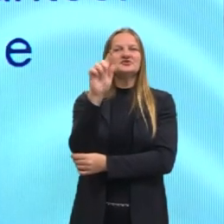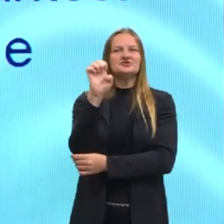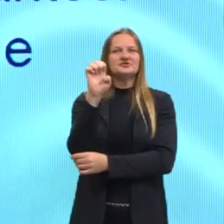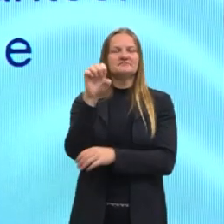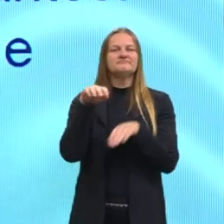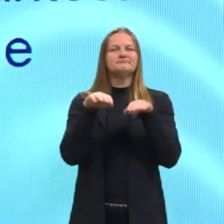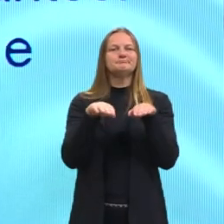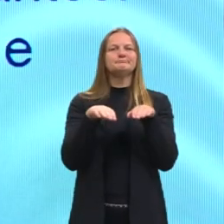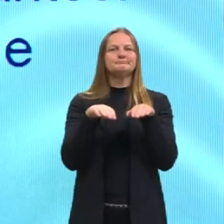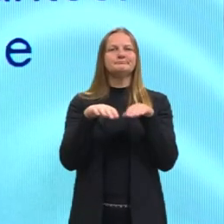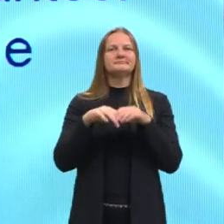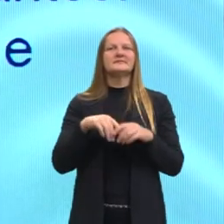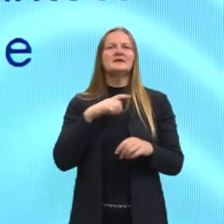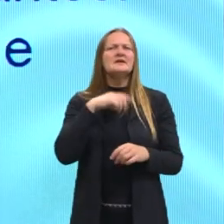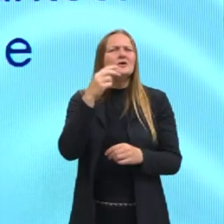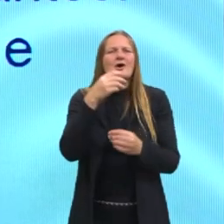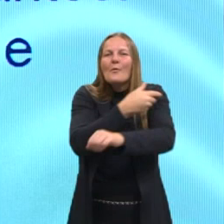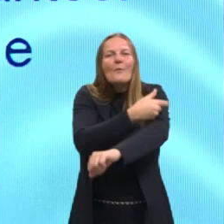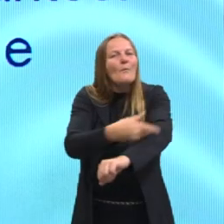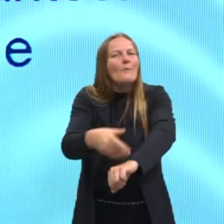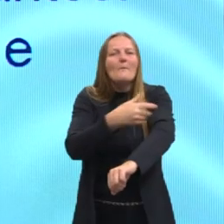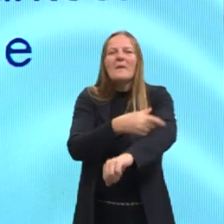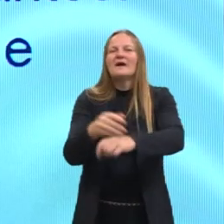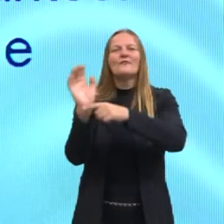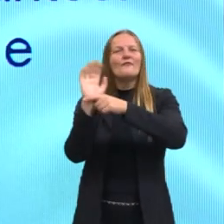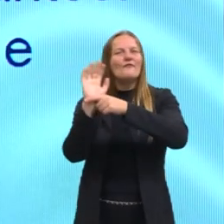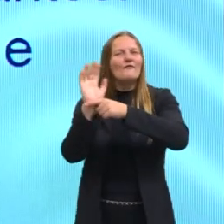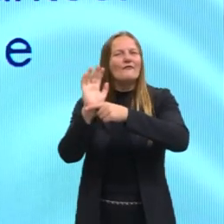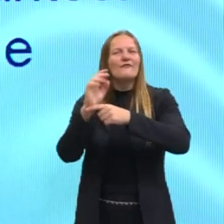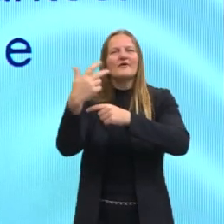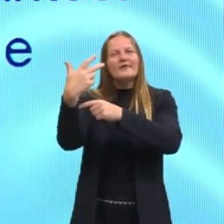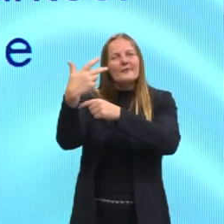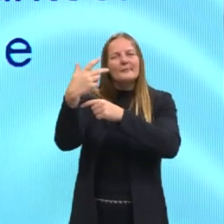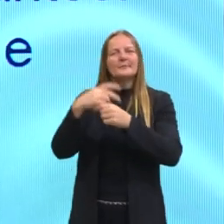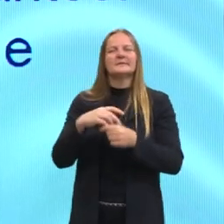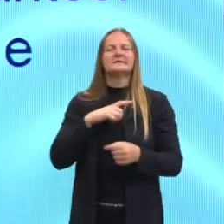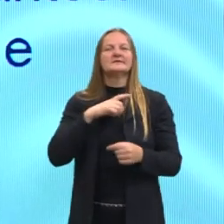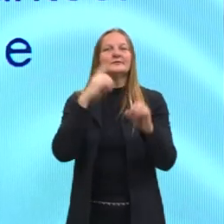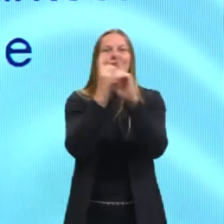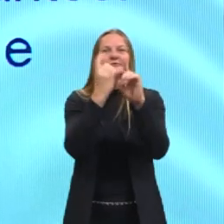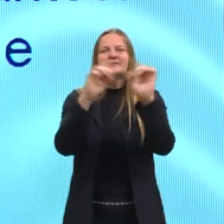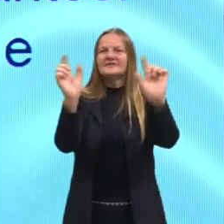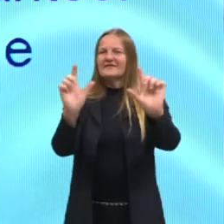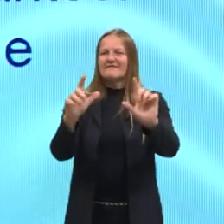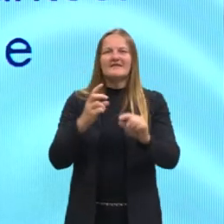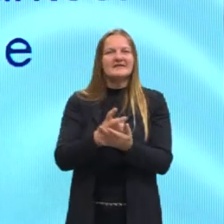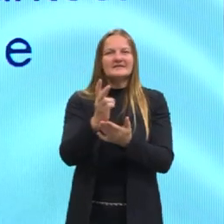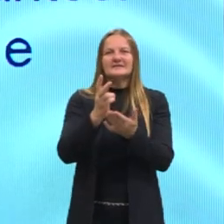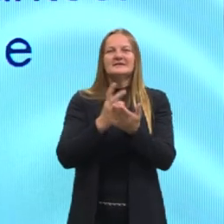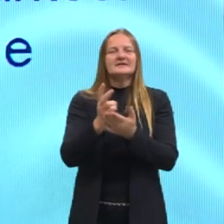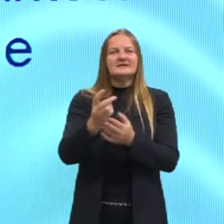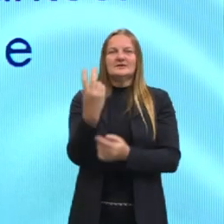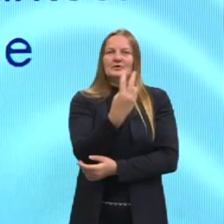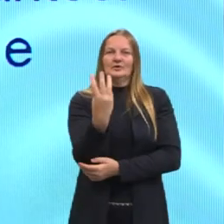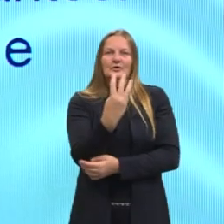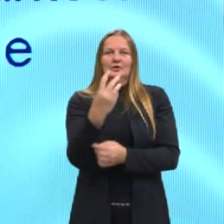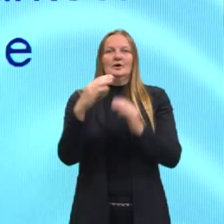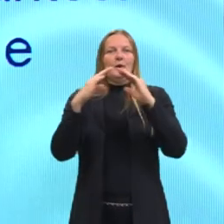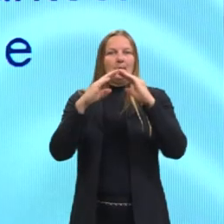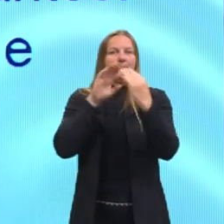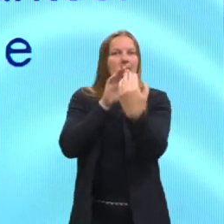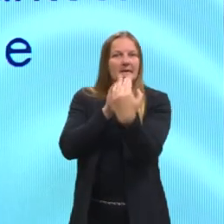está acostumado a ver né nos filmes a encontrar na televisão tanto a esfinge quanto